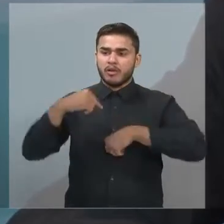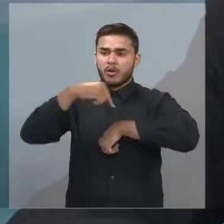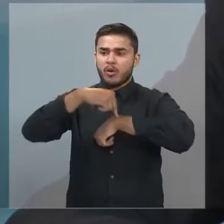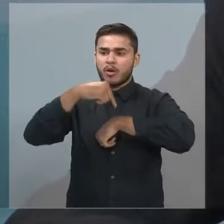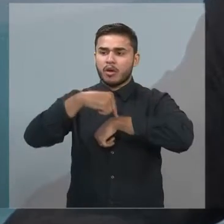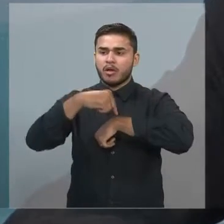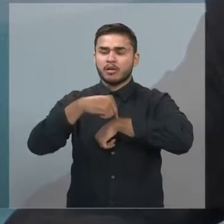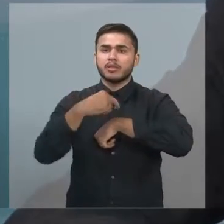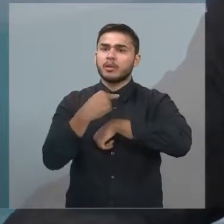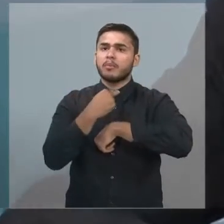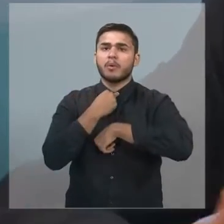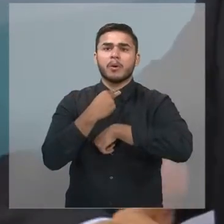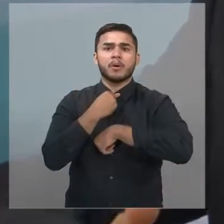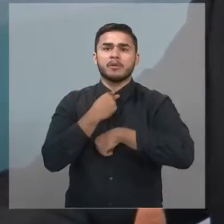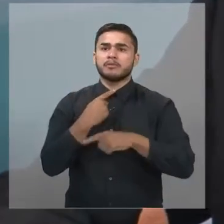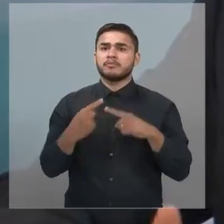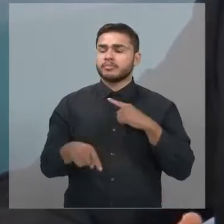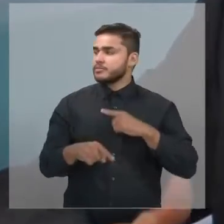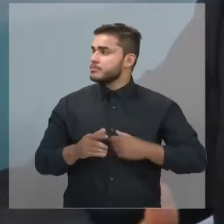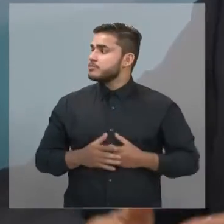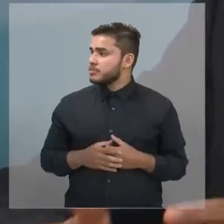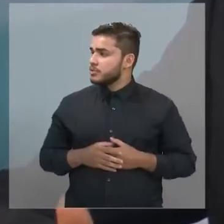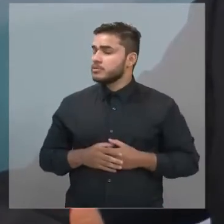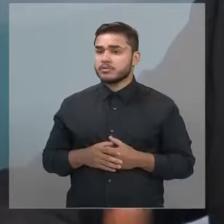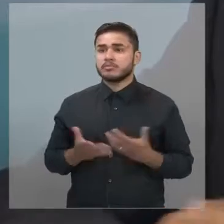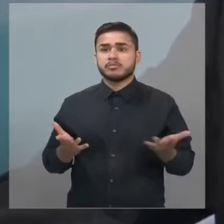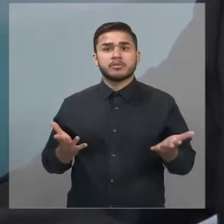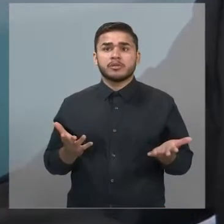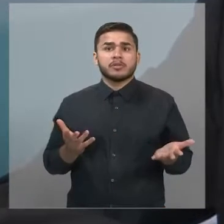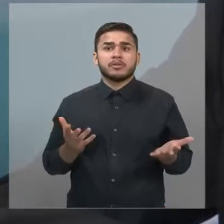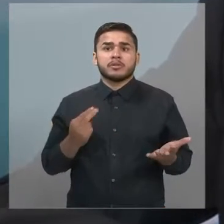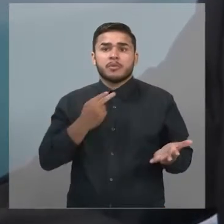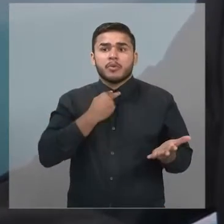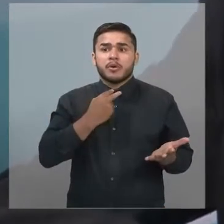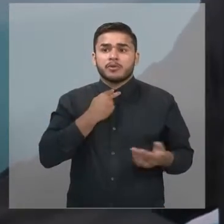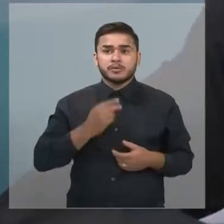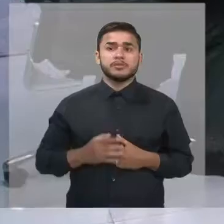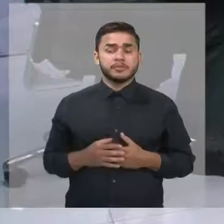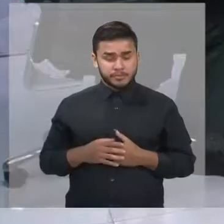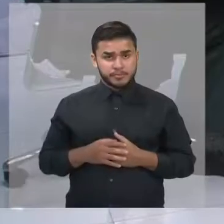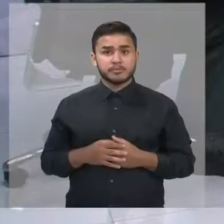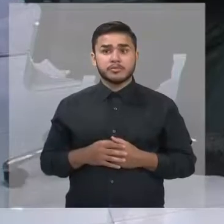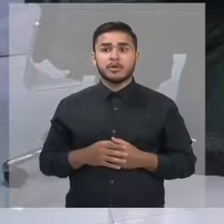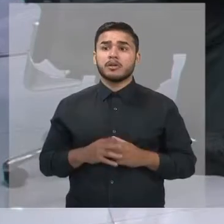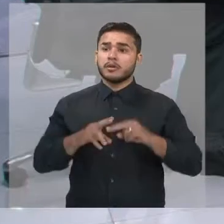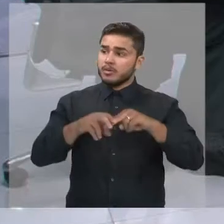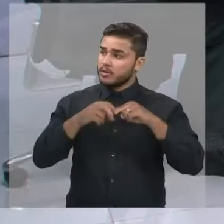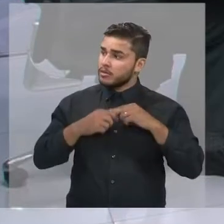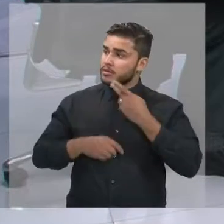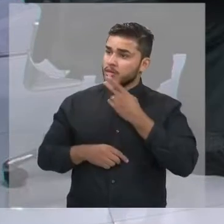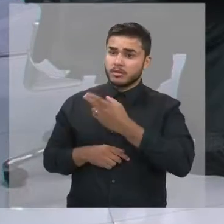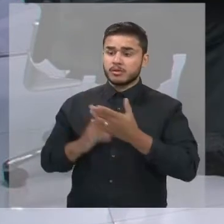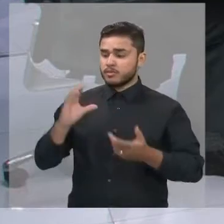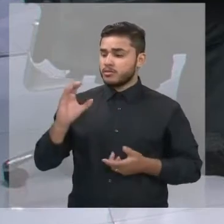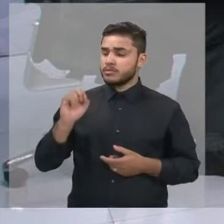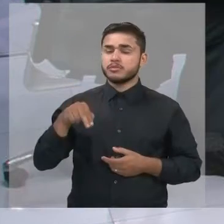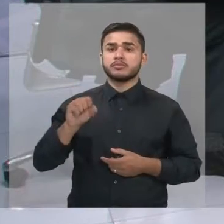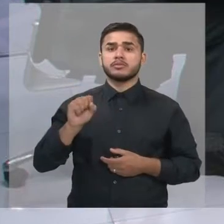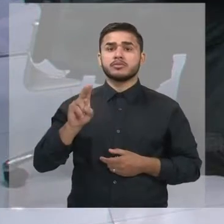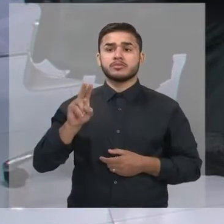altamente inviável ou não recomendado para menores. Então, a palavra censura, ela